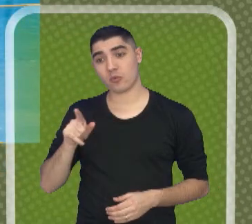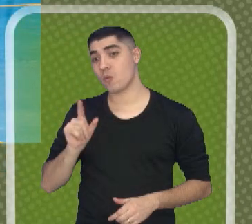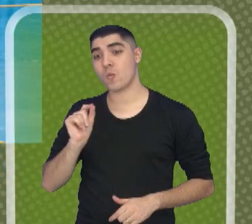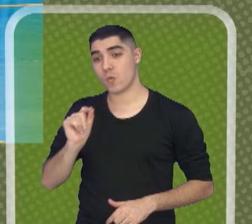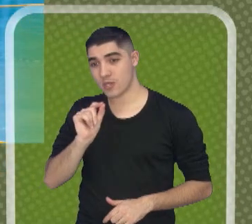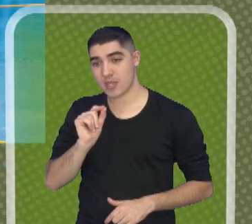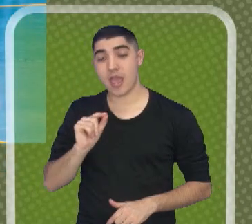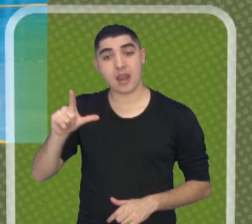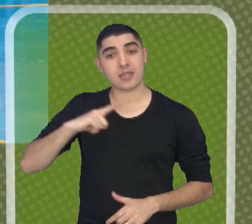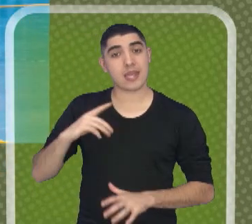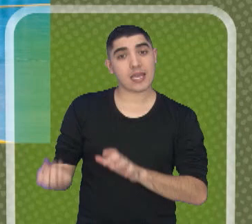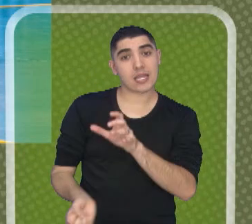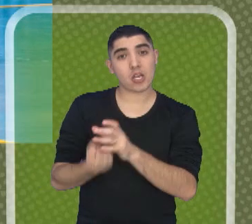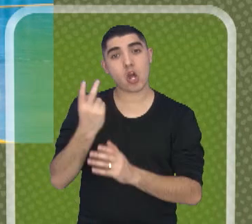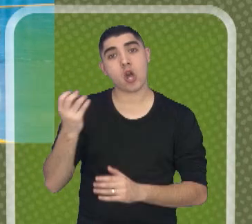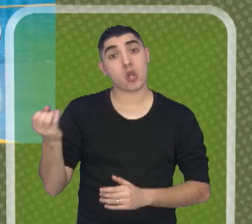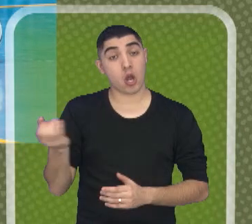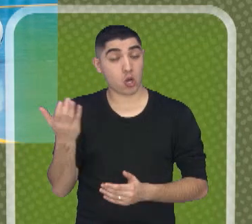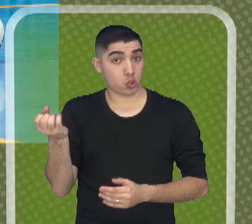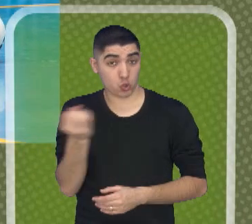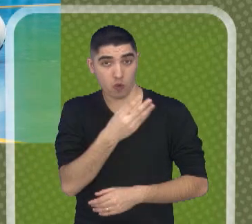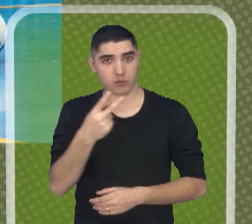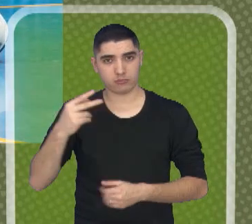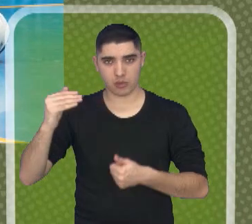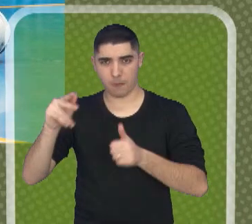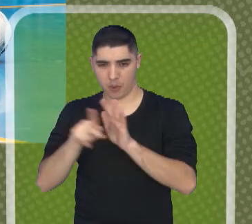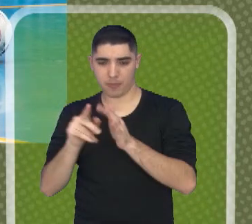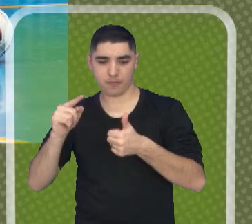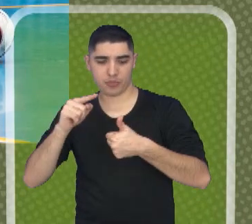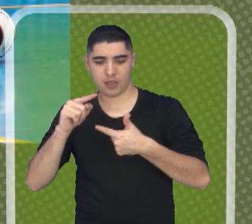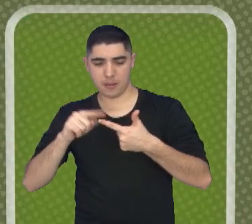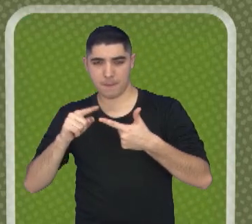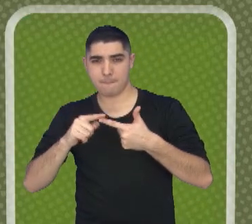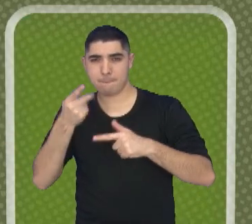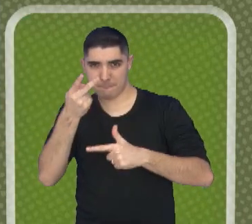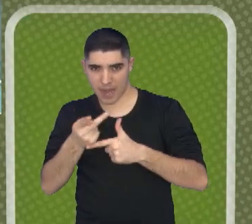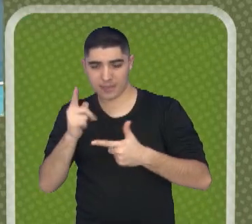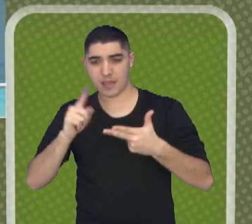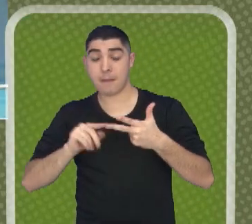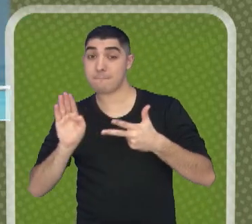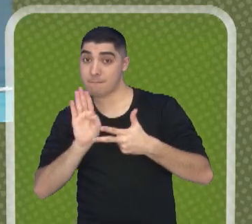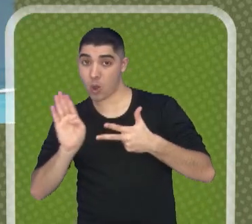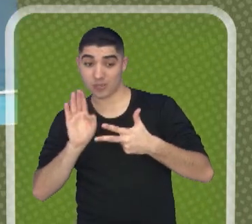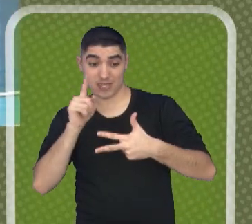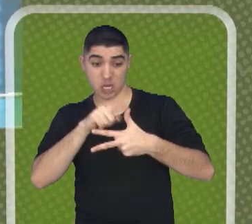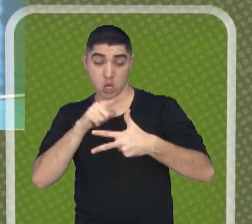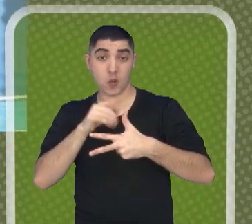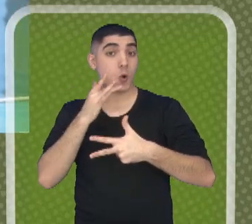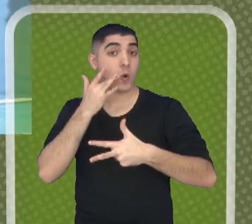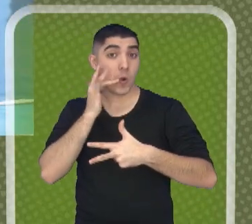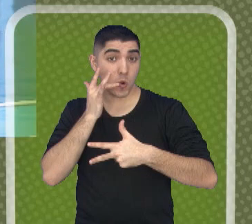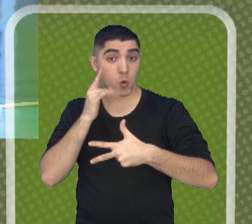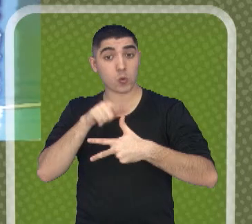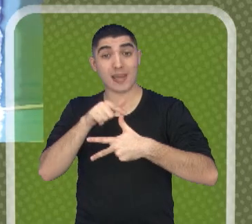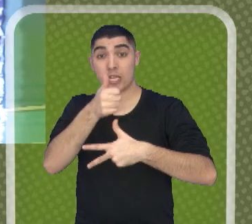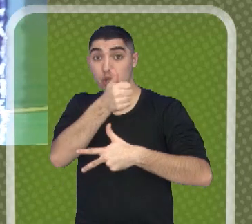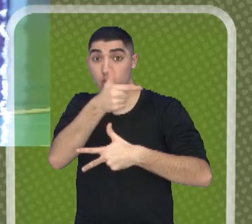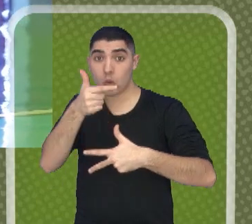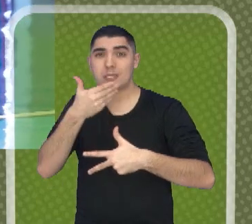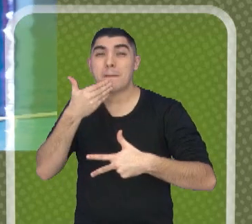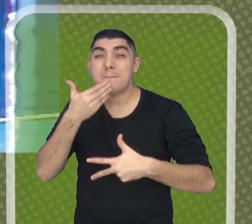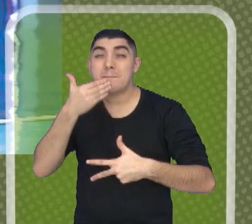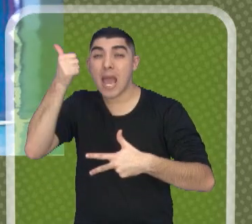será a criação de mais duas divisões, as séries Prata e Bronze. A série Ouro contará com as 12 equipes